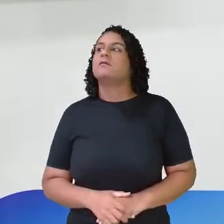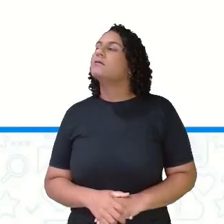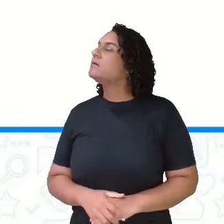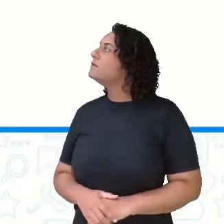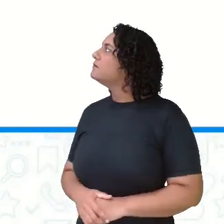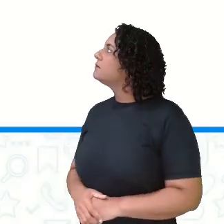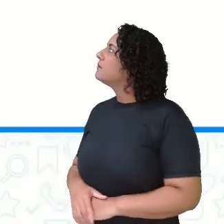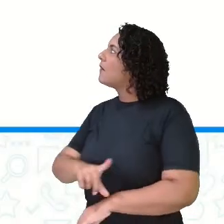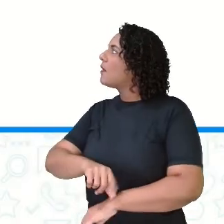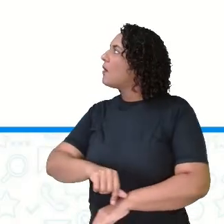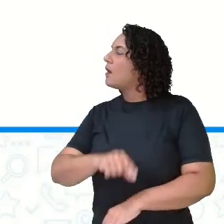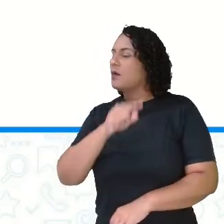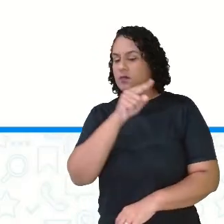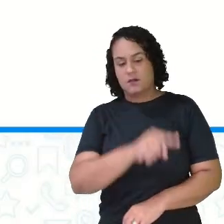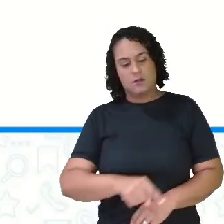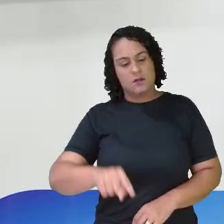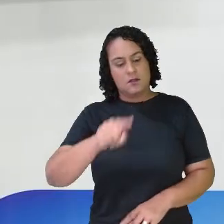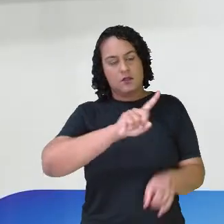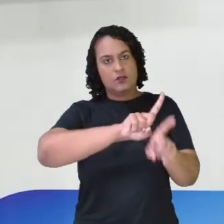Olha aqui o relógio.